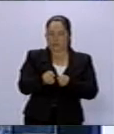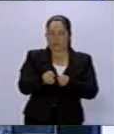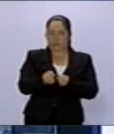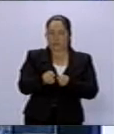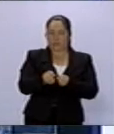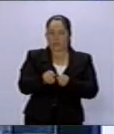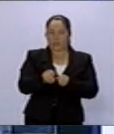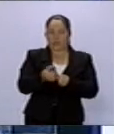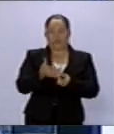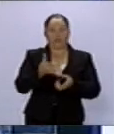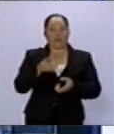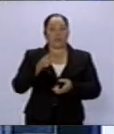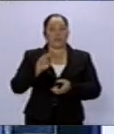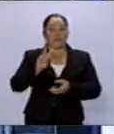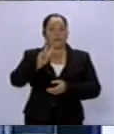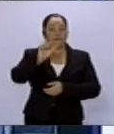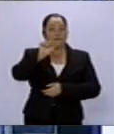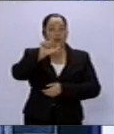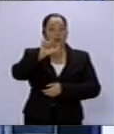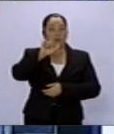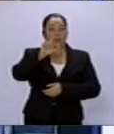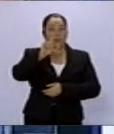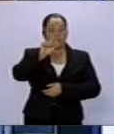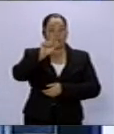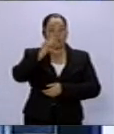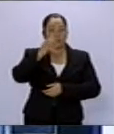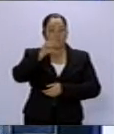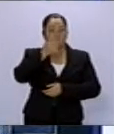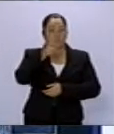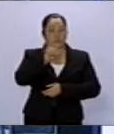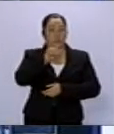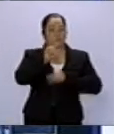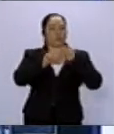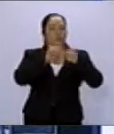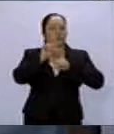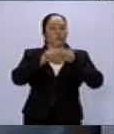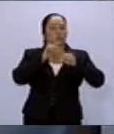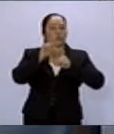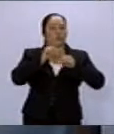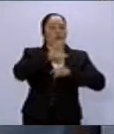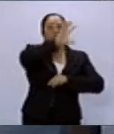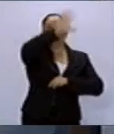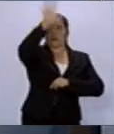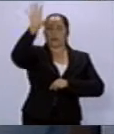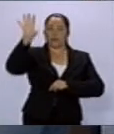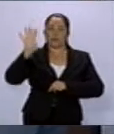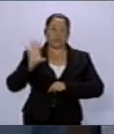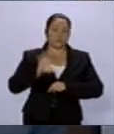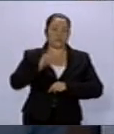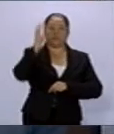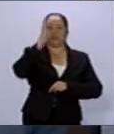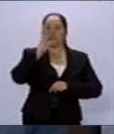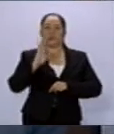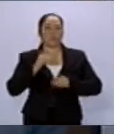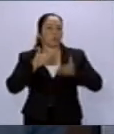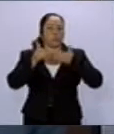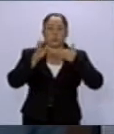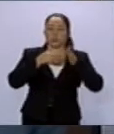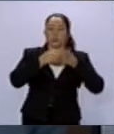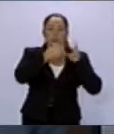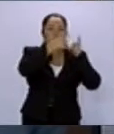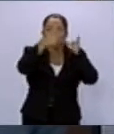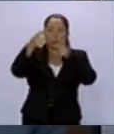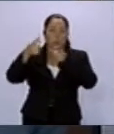a chamada revalidação plena para a atuação em todo o território nacional é em qualquer das